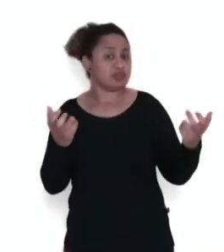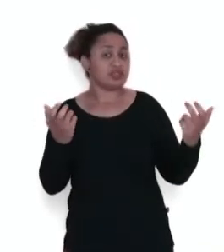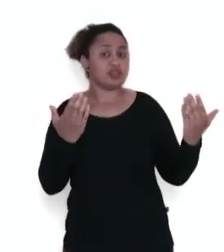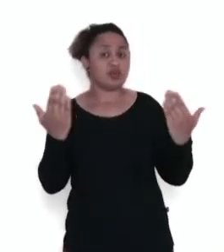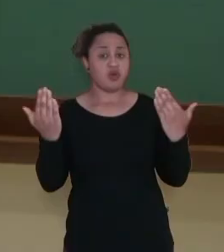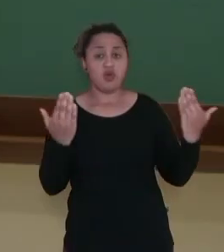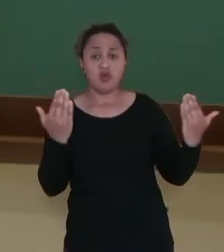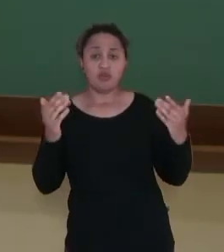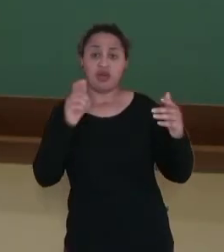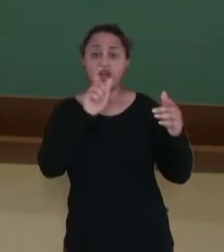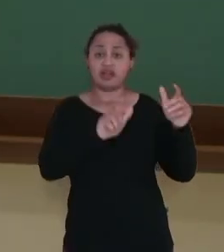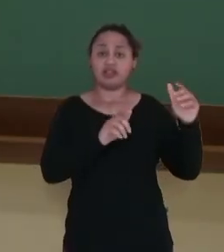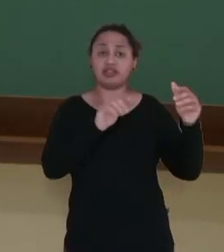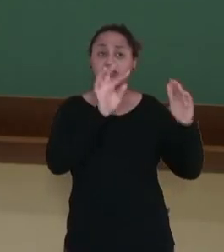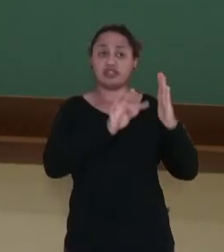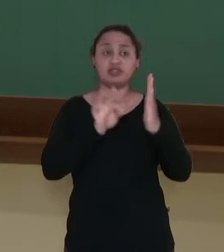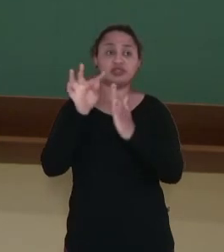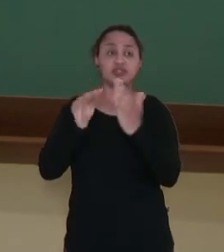dois textos aqui.